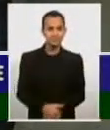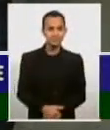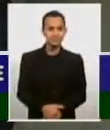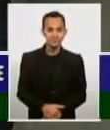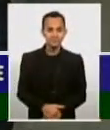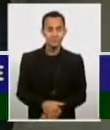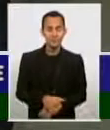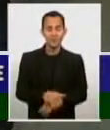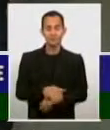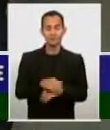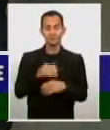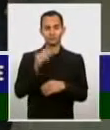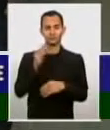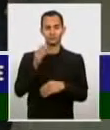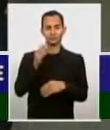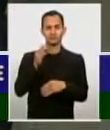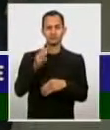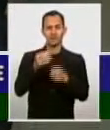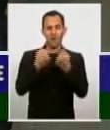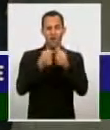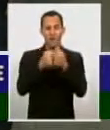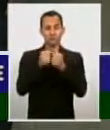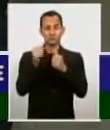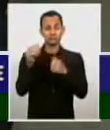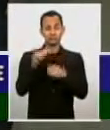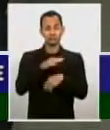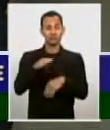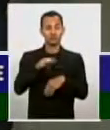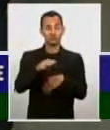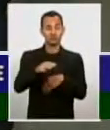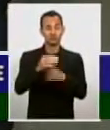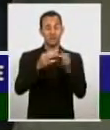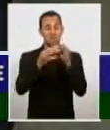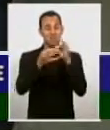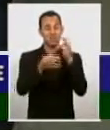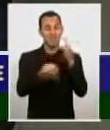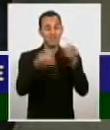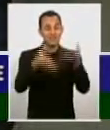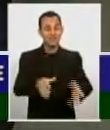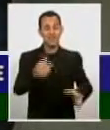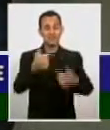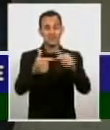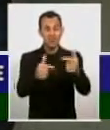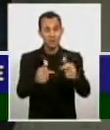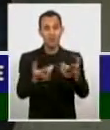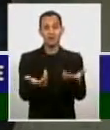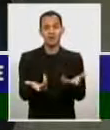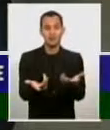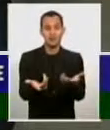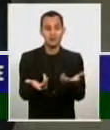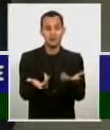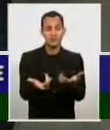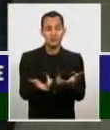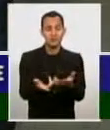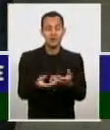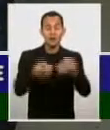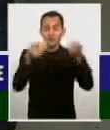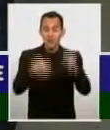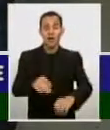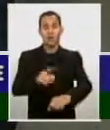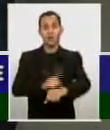O percurso é um percurso cansativo, onde a pessoa chega no seu serviço, no seu trabalho, cumprindo o